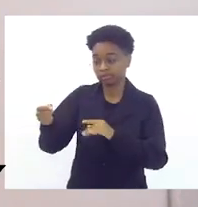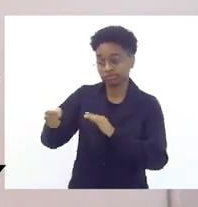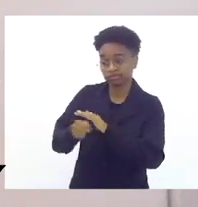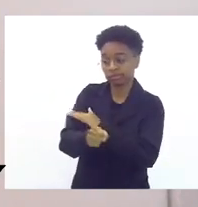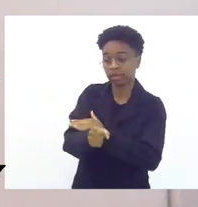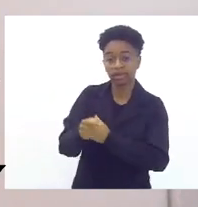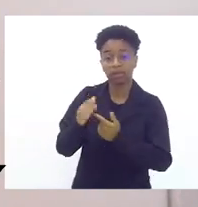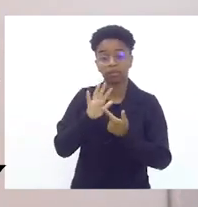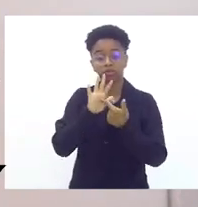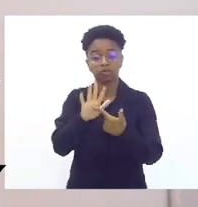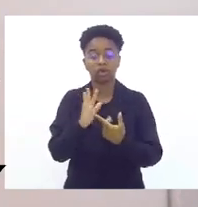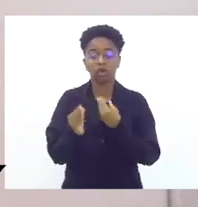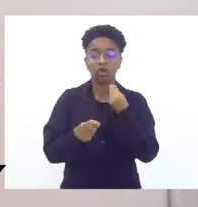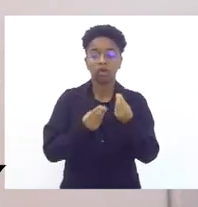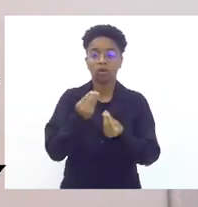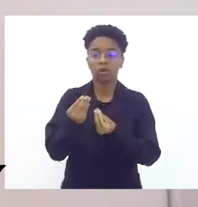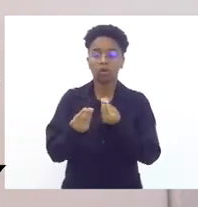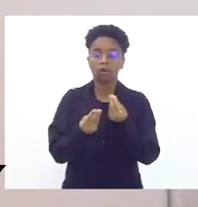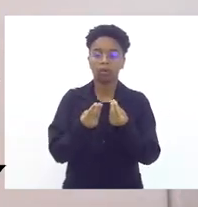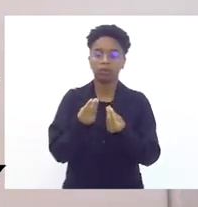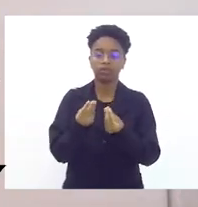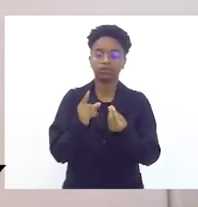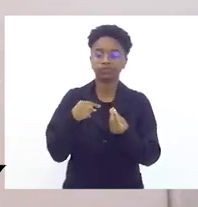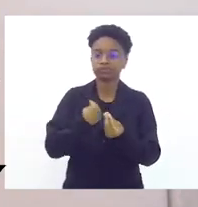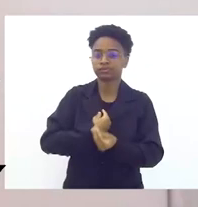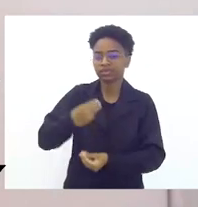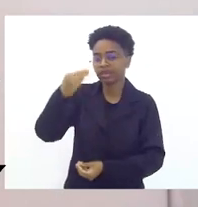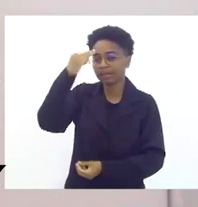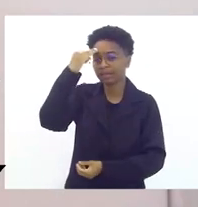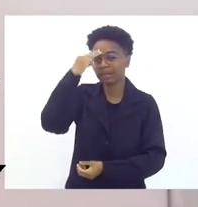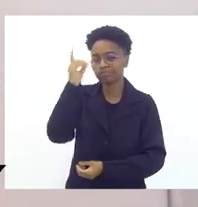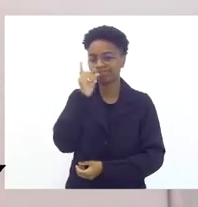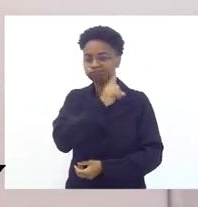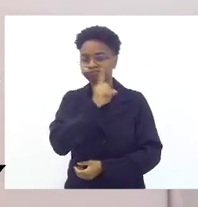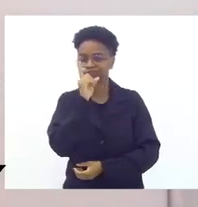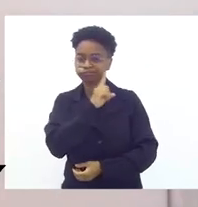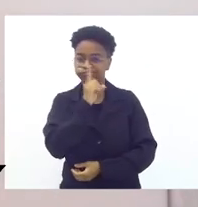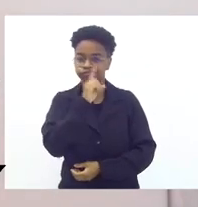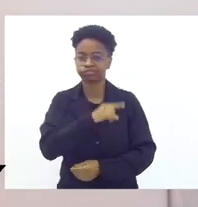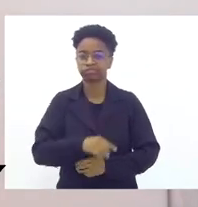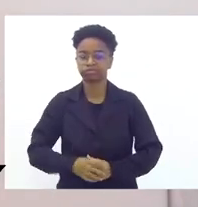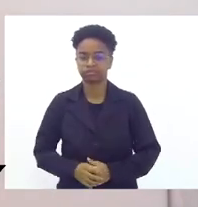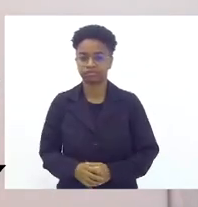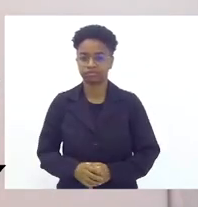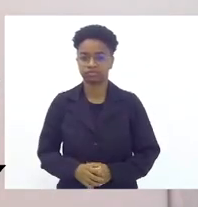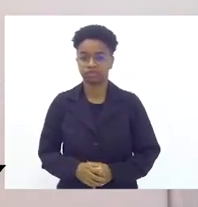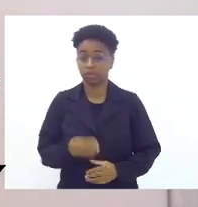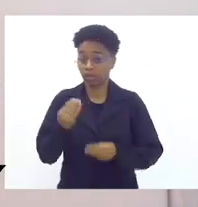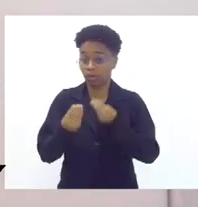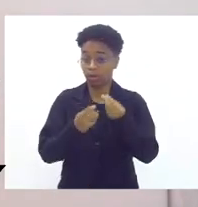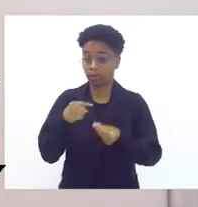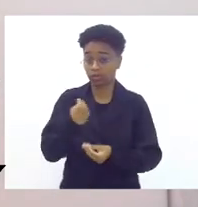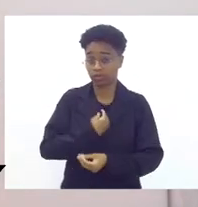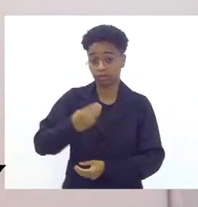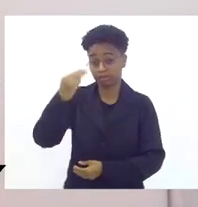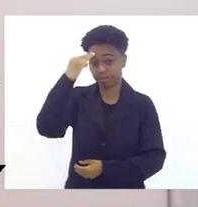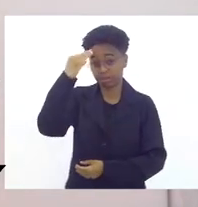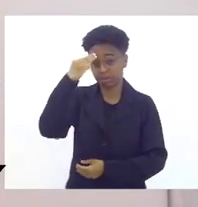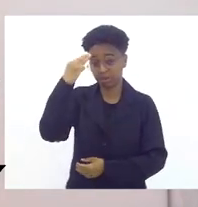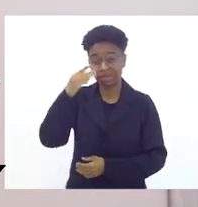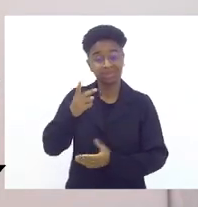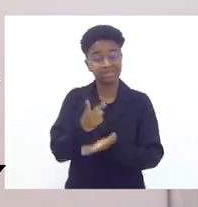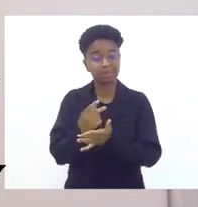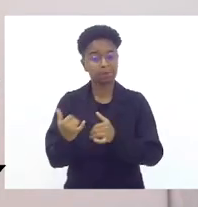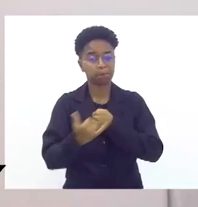o quanto que é a nossa a nossa memória ela é falha o quanto que a nossa memória nos trai